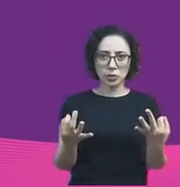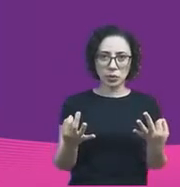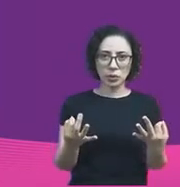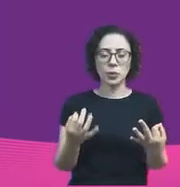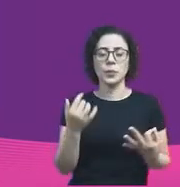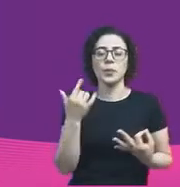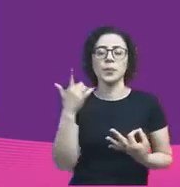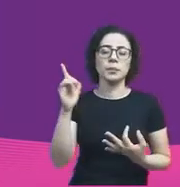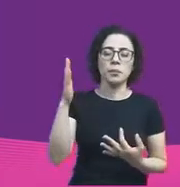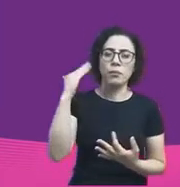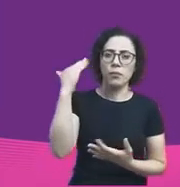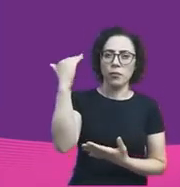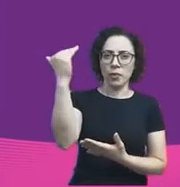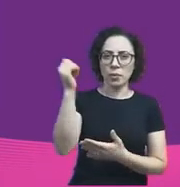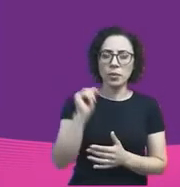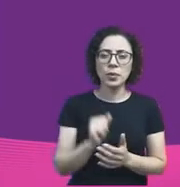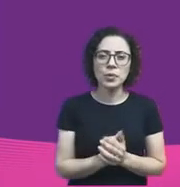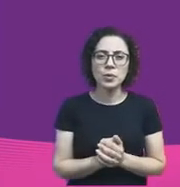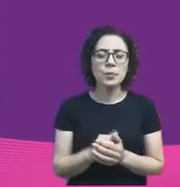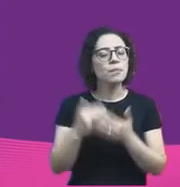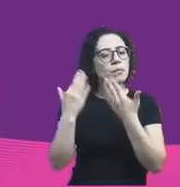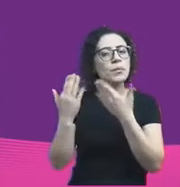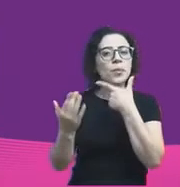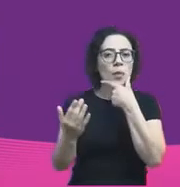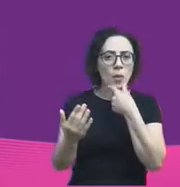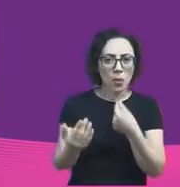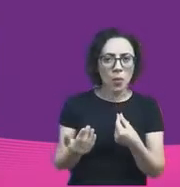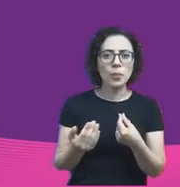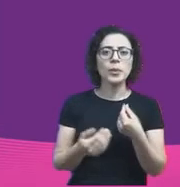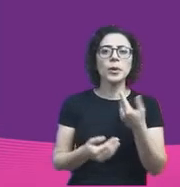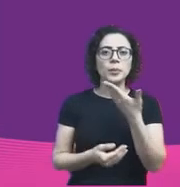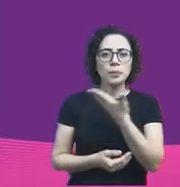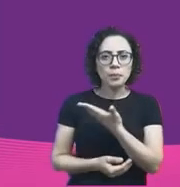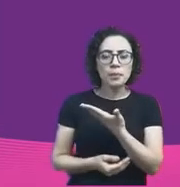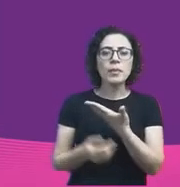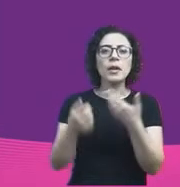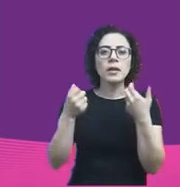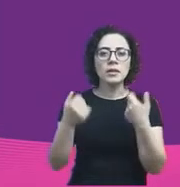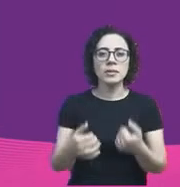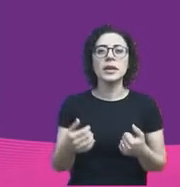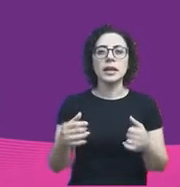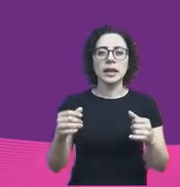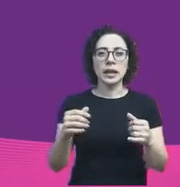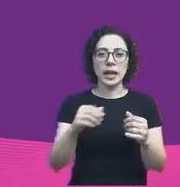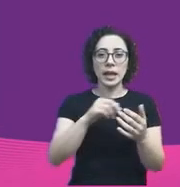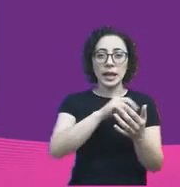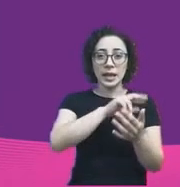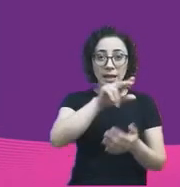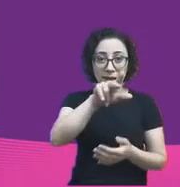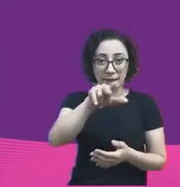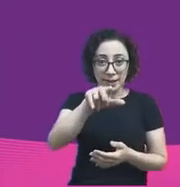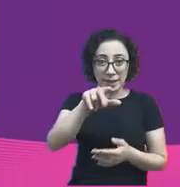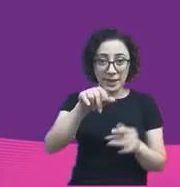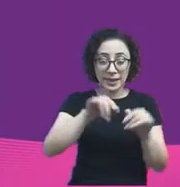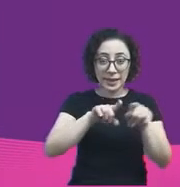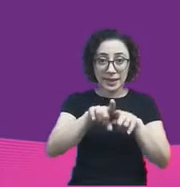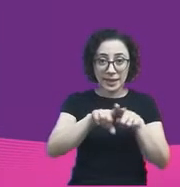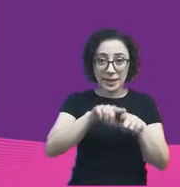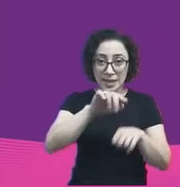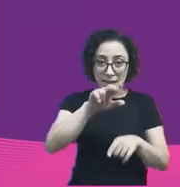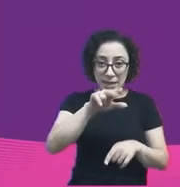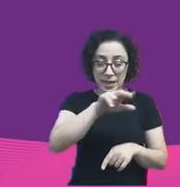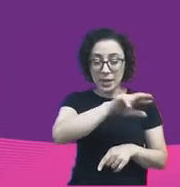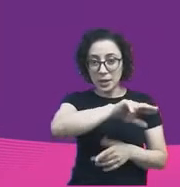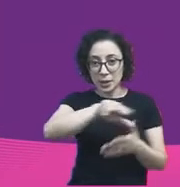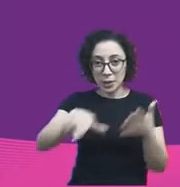Yudhishthira, em que ele tem cinco irmãos, e ele é uma pessoa que tem compaixão, tem empatia, ele luta